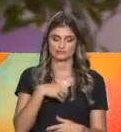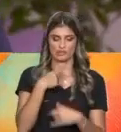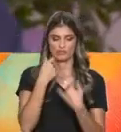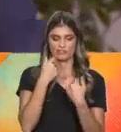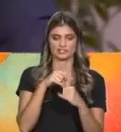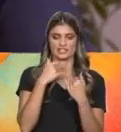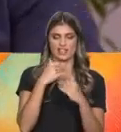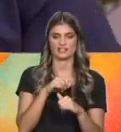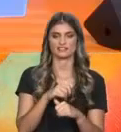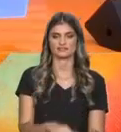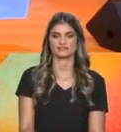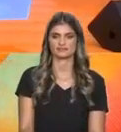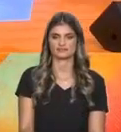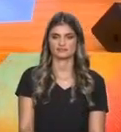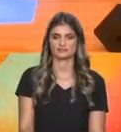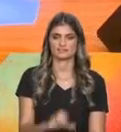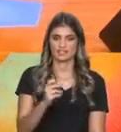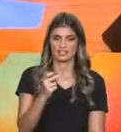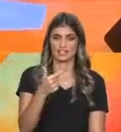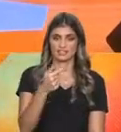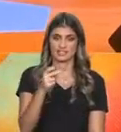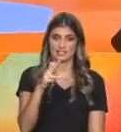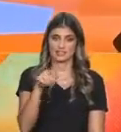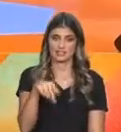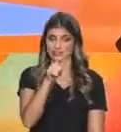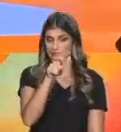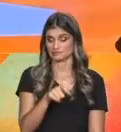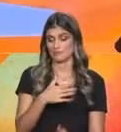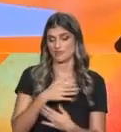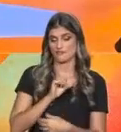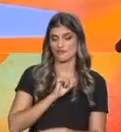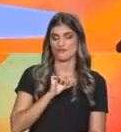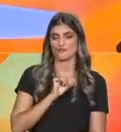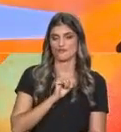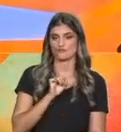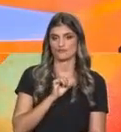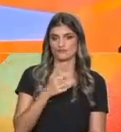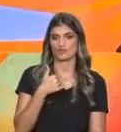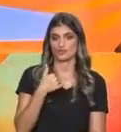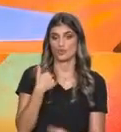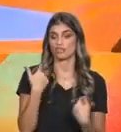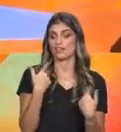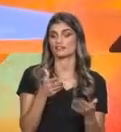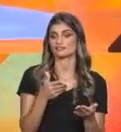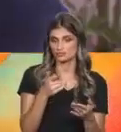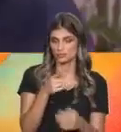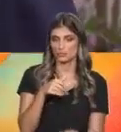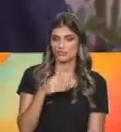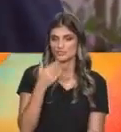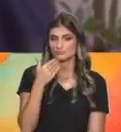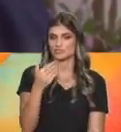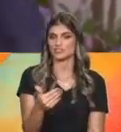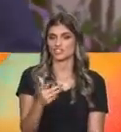felicidade. Catarina, minha amiga, olha o voto que eu te dei, e tu vais pedir